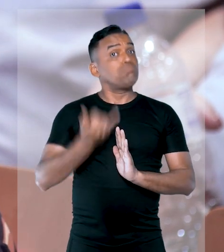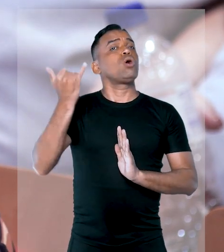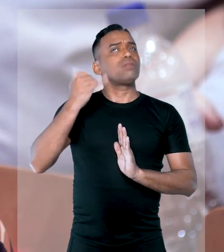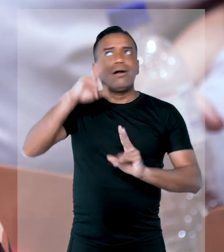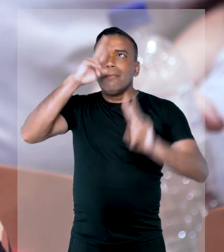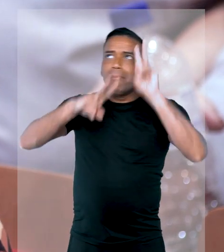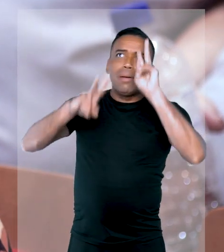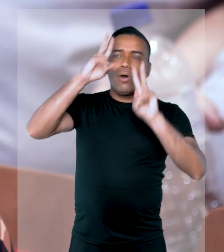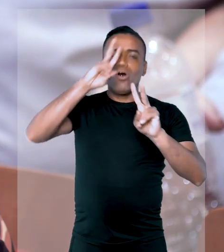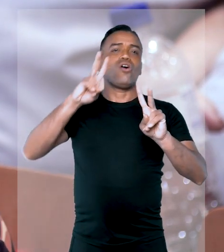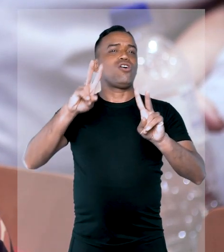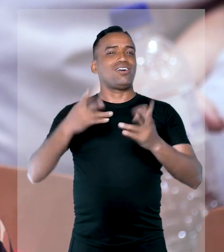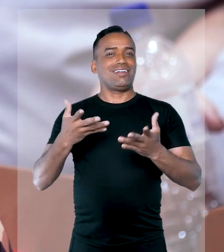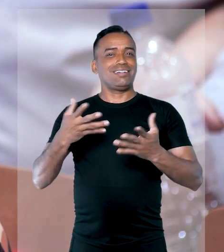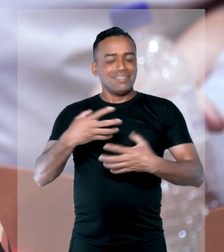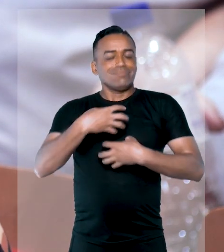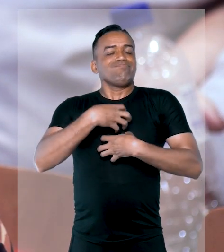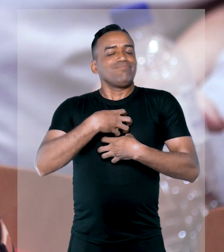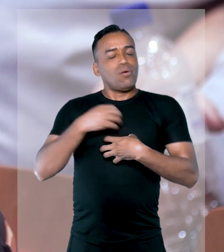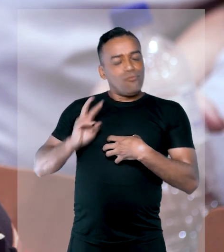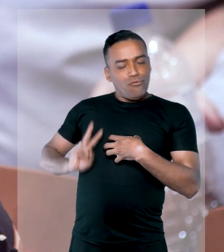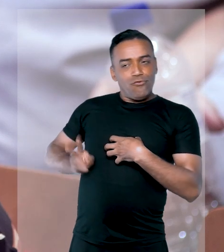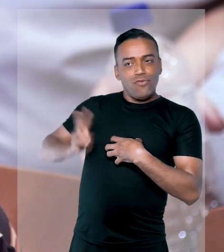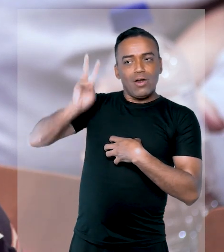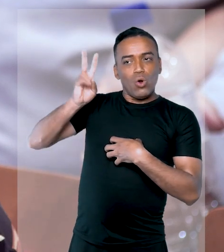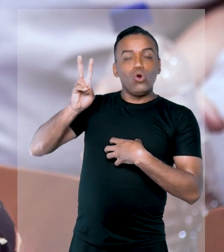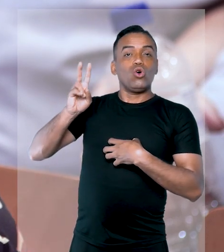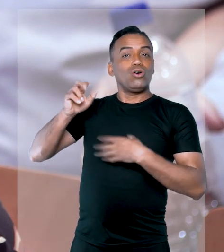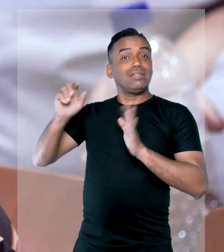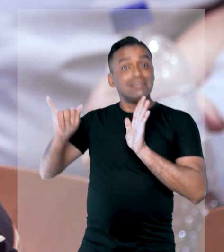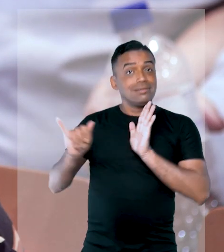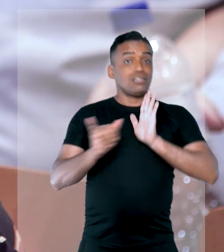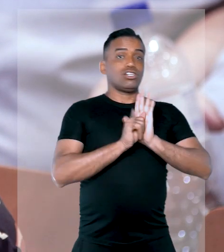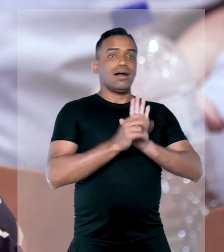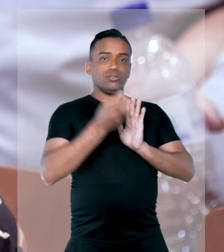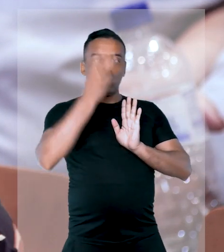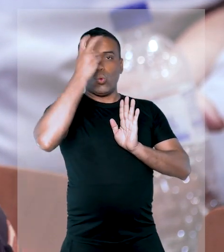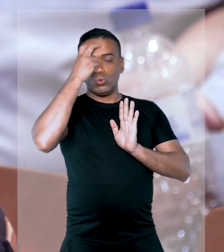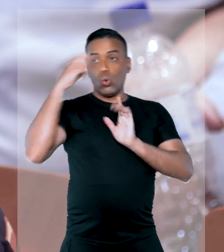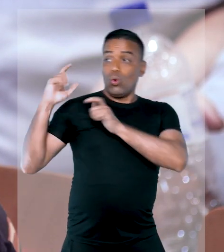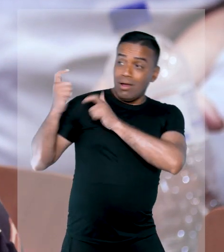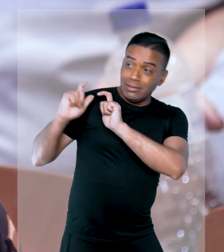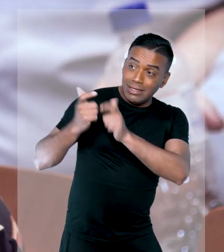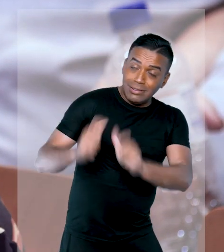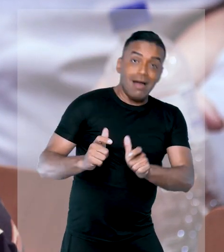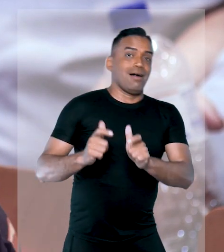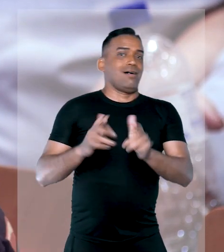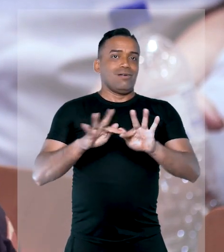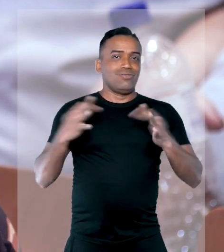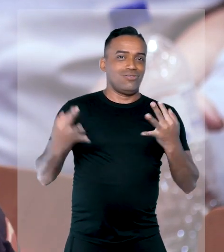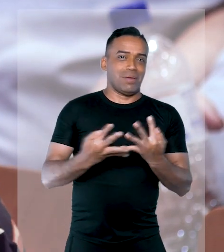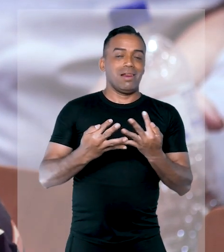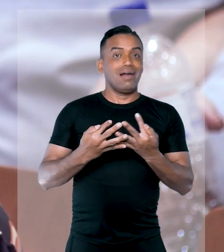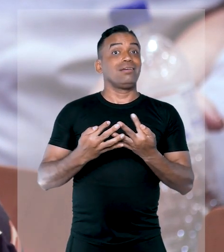trazem memórias, trazem valores da sua cultura, das suas raízes, dos ancestrais, e